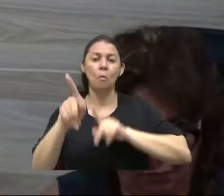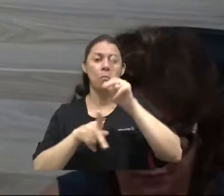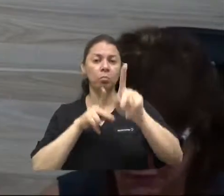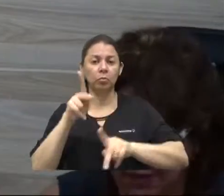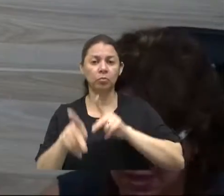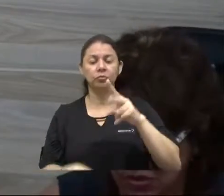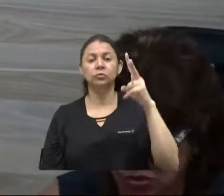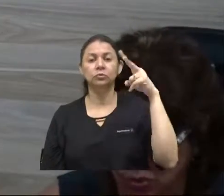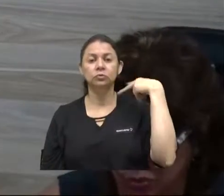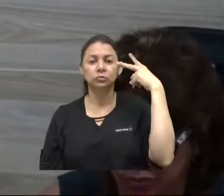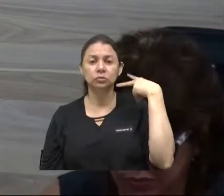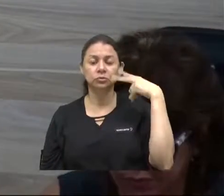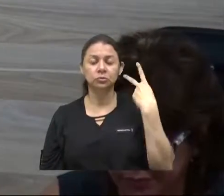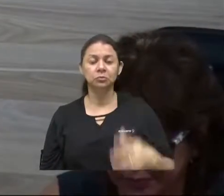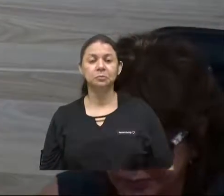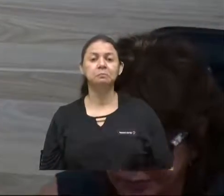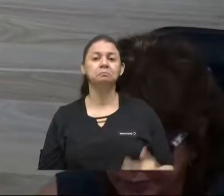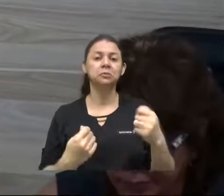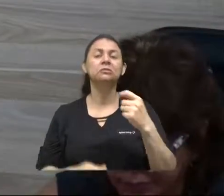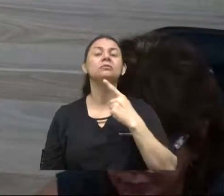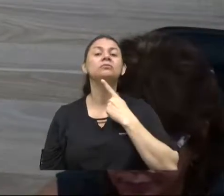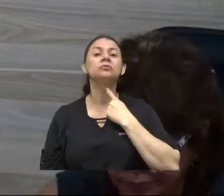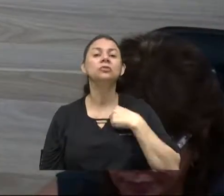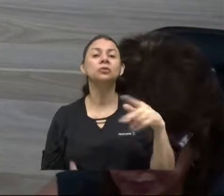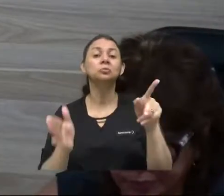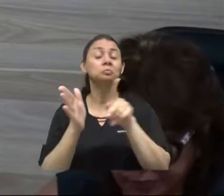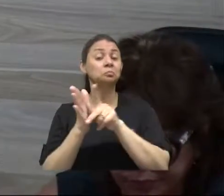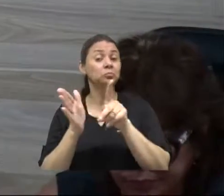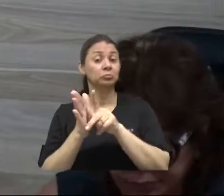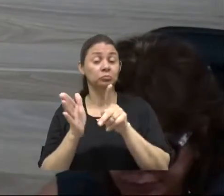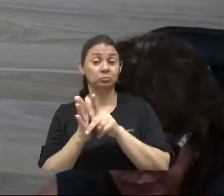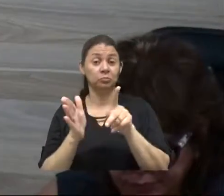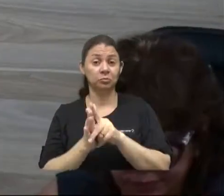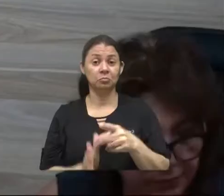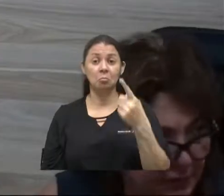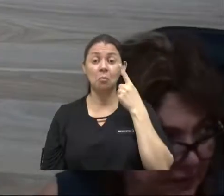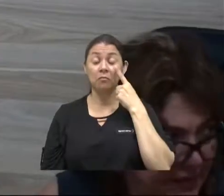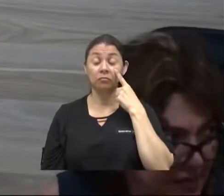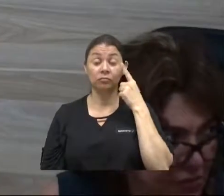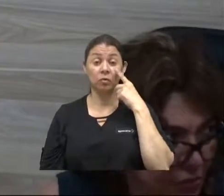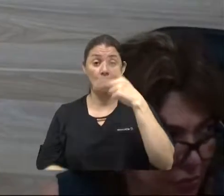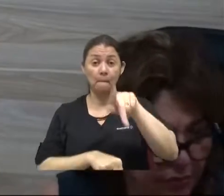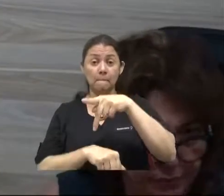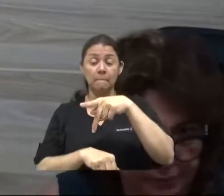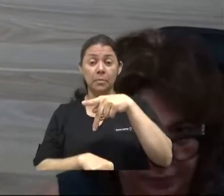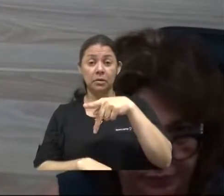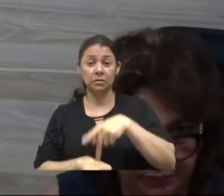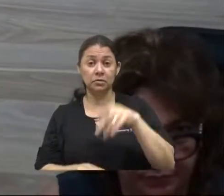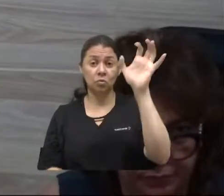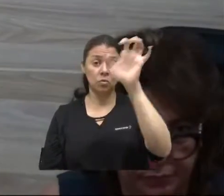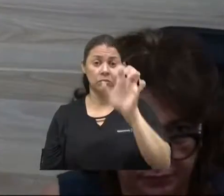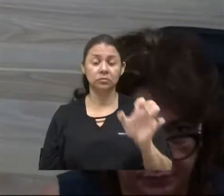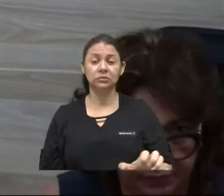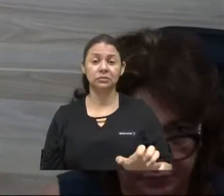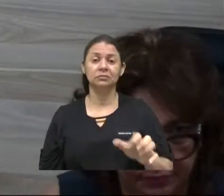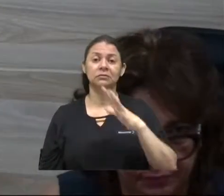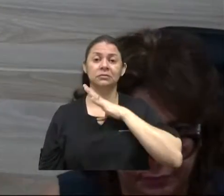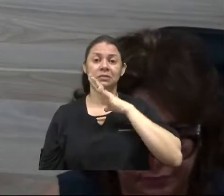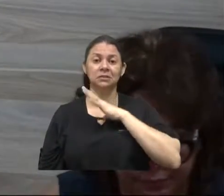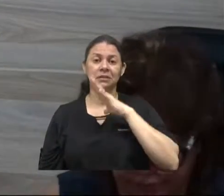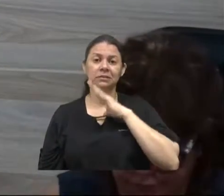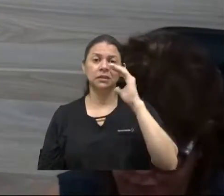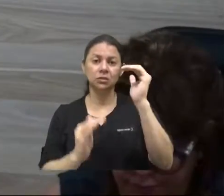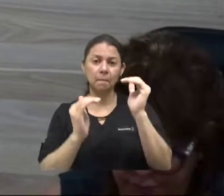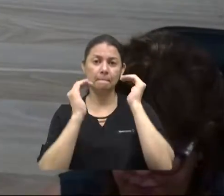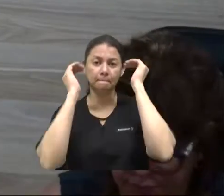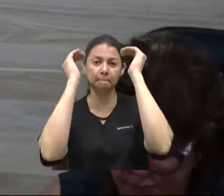vereadores deve ser com a reconstrução da cidade, do Estado e do país. Então que a gente não se faça valer também de